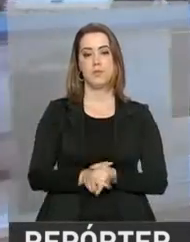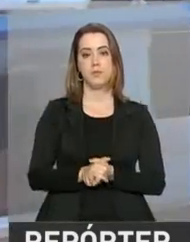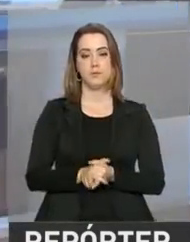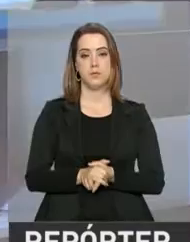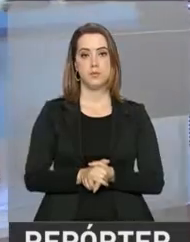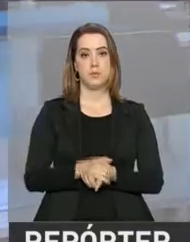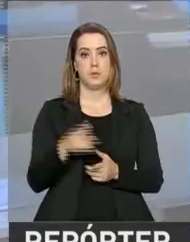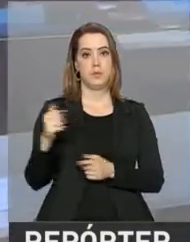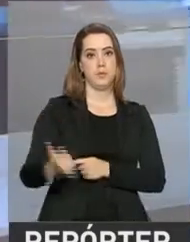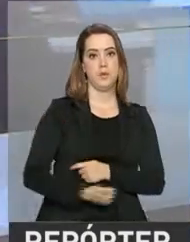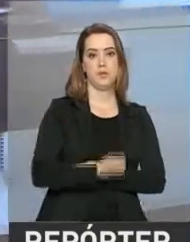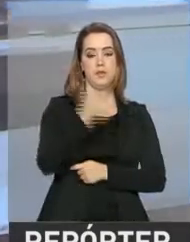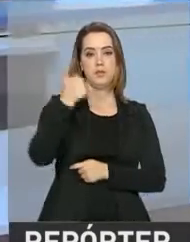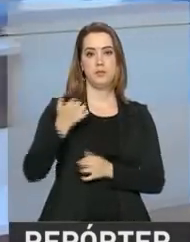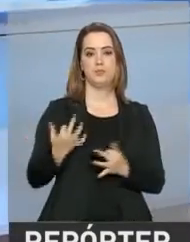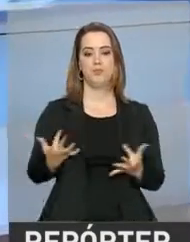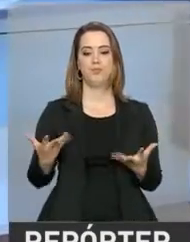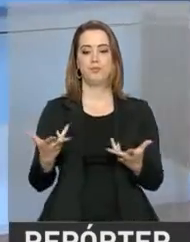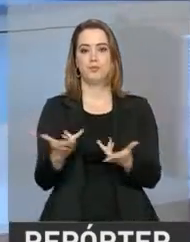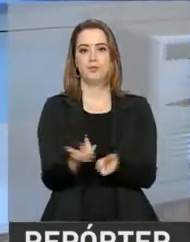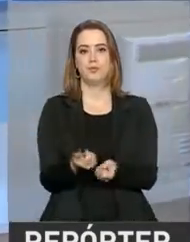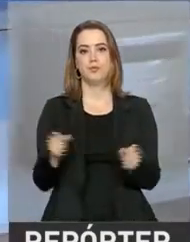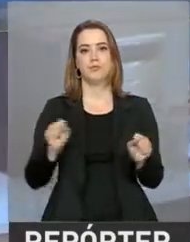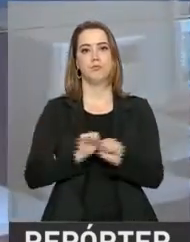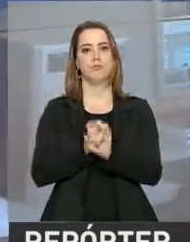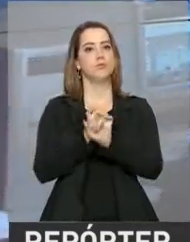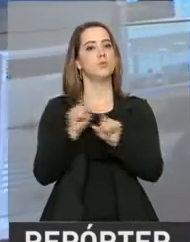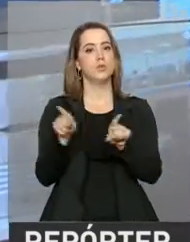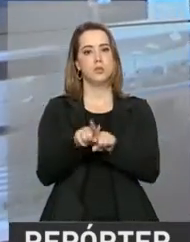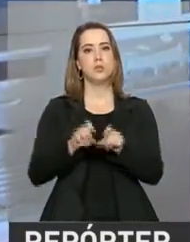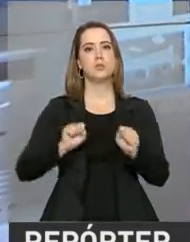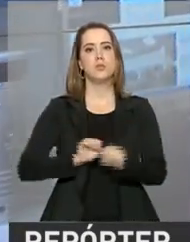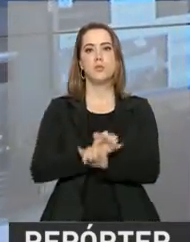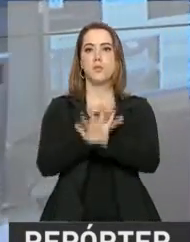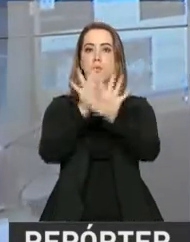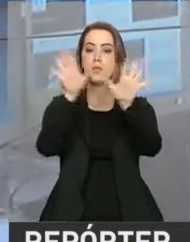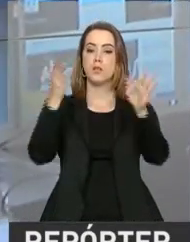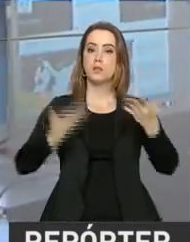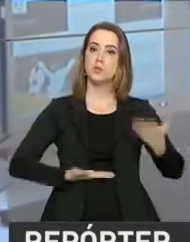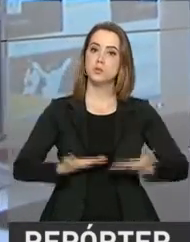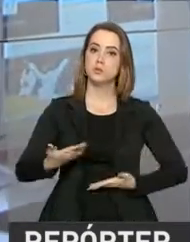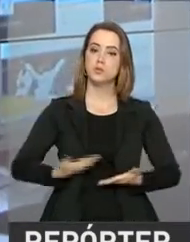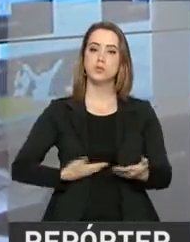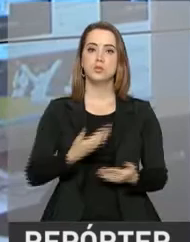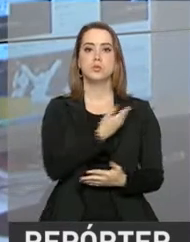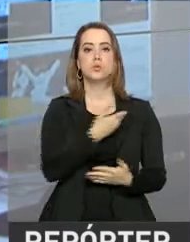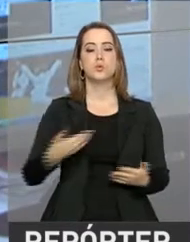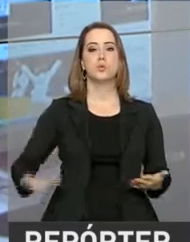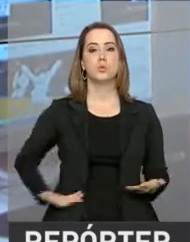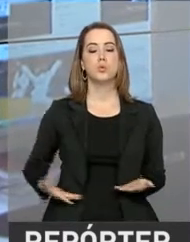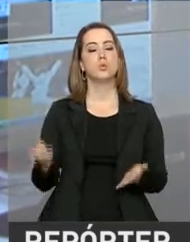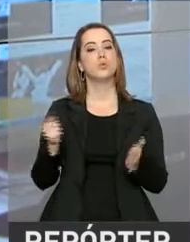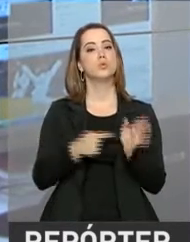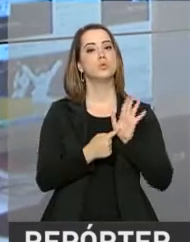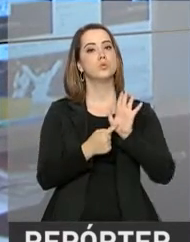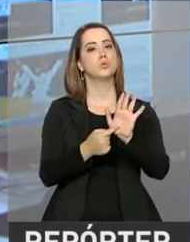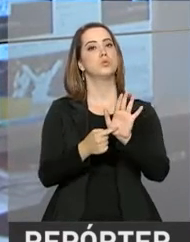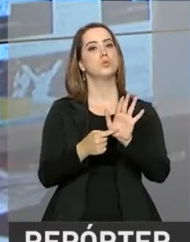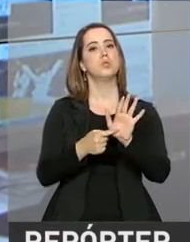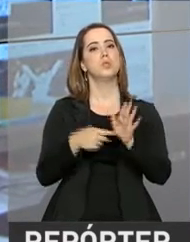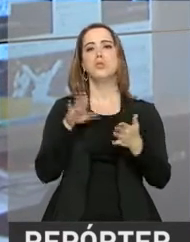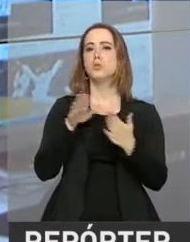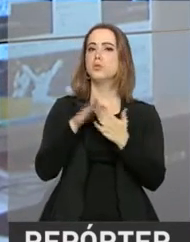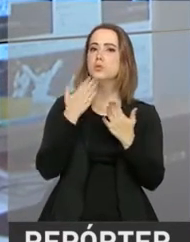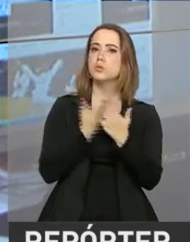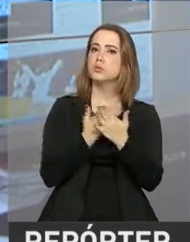Para aumentar a eficiência e a transparência no serviço público, foi lançado hoje o Laboratório de Inovação em Governo. O local